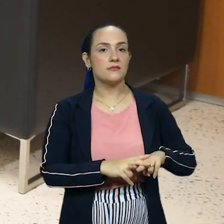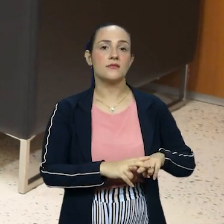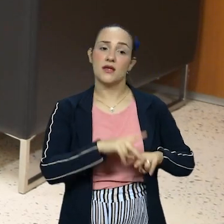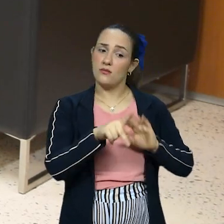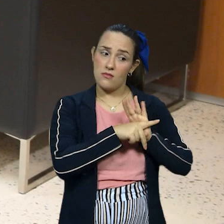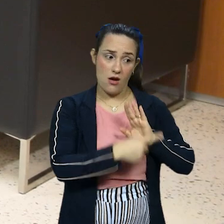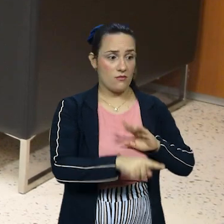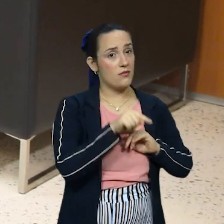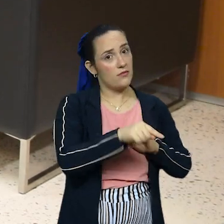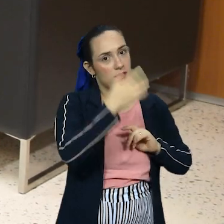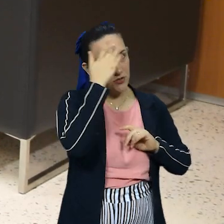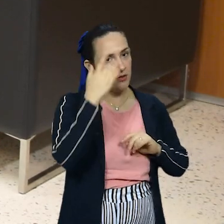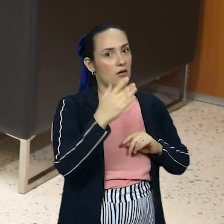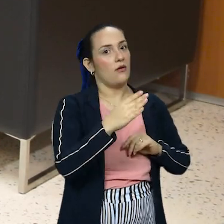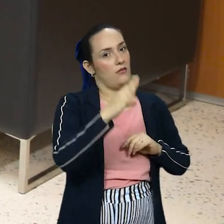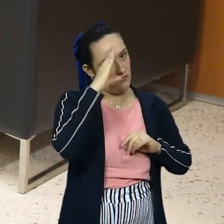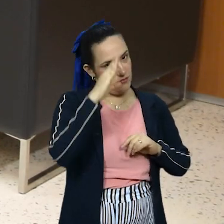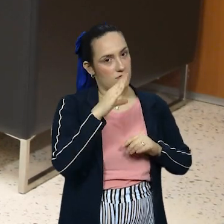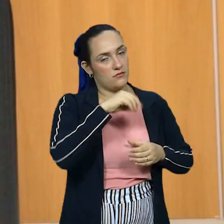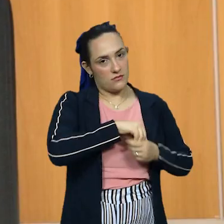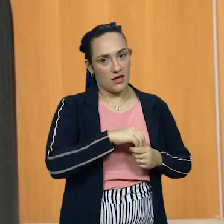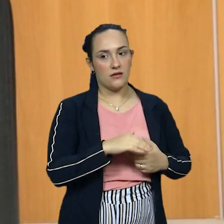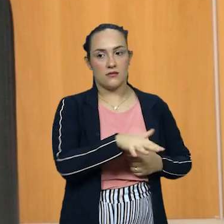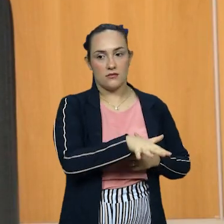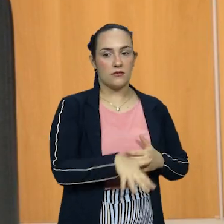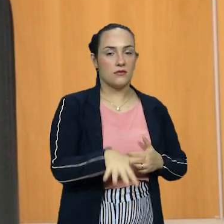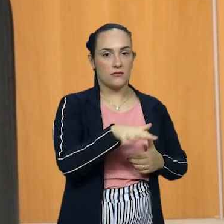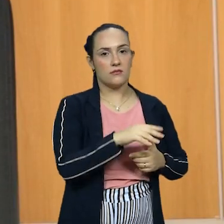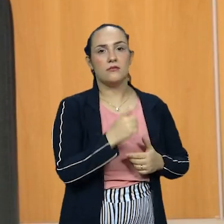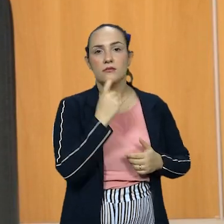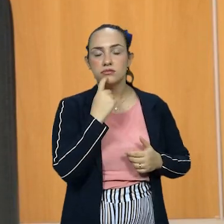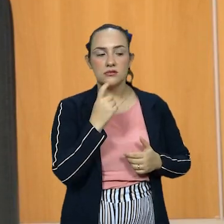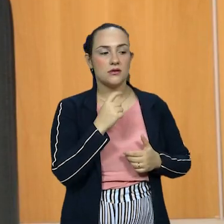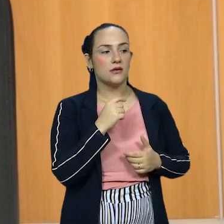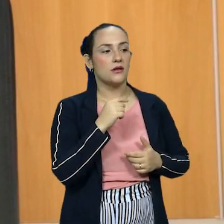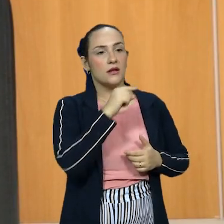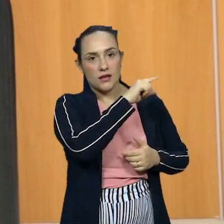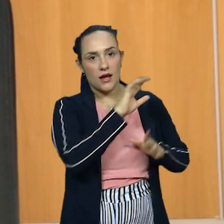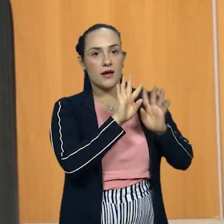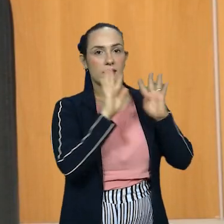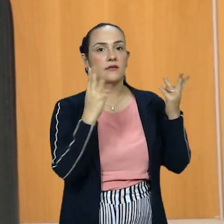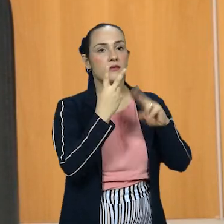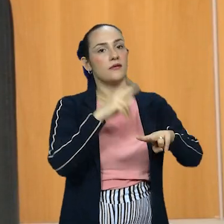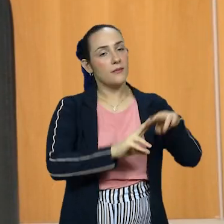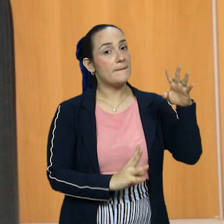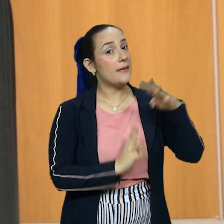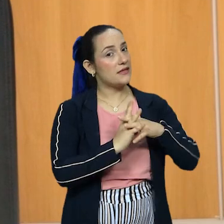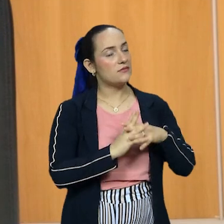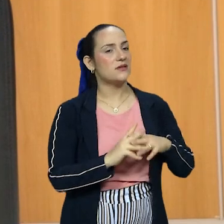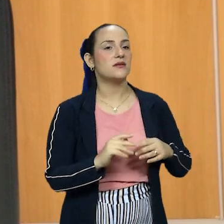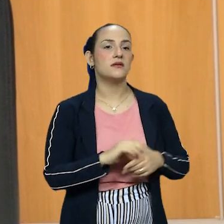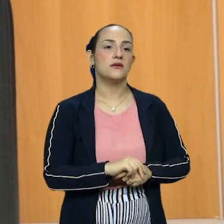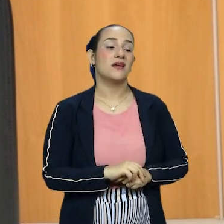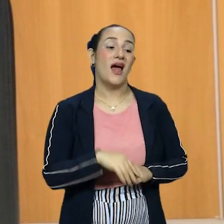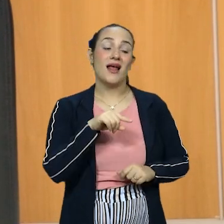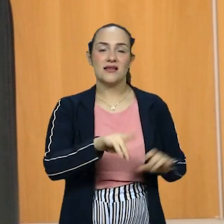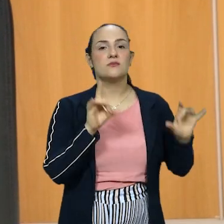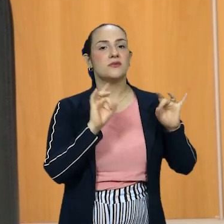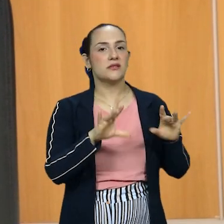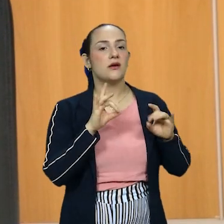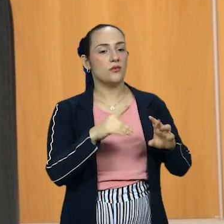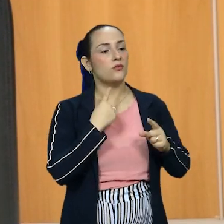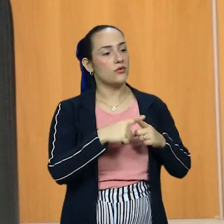Militar Estadual, ele é uma unidade militar que fica no complexo próximo à máxima, e ela tem